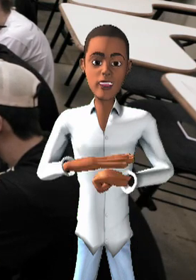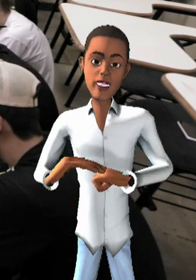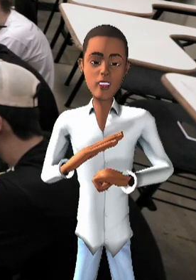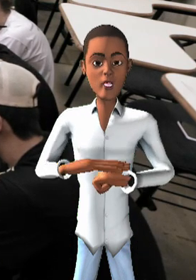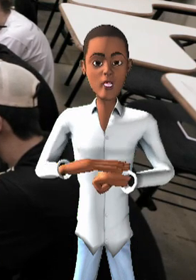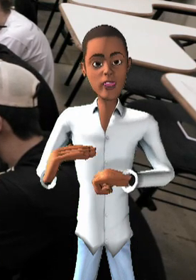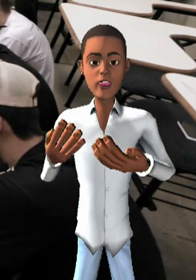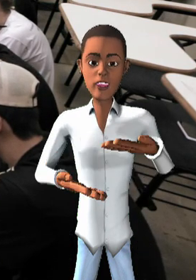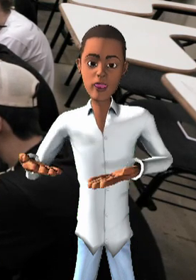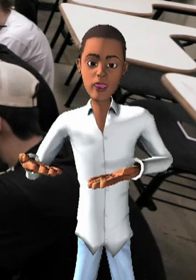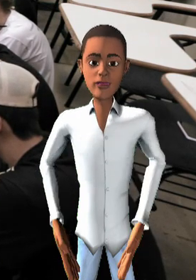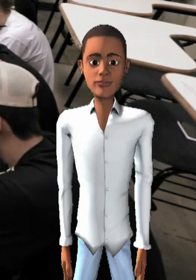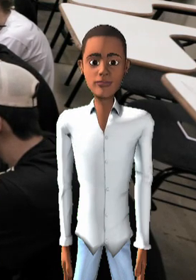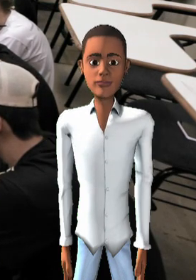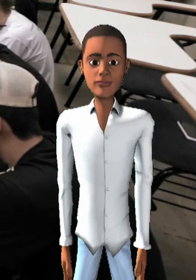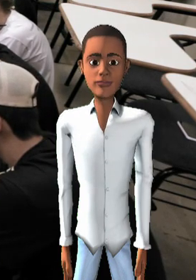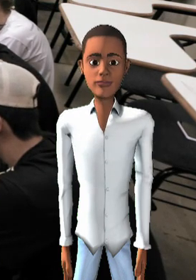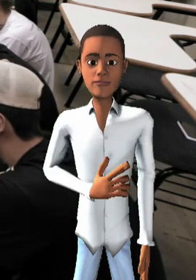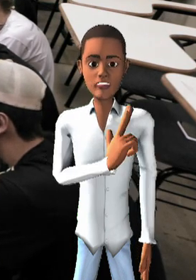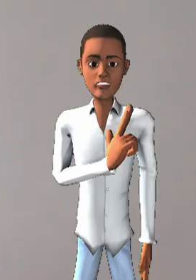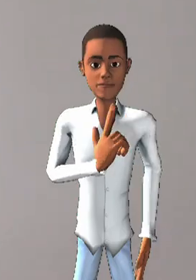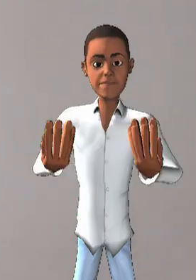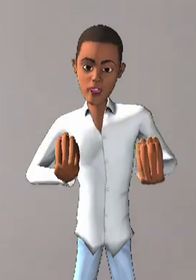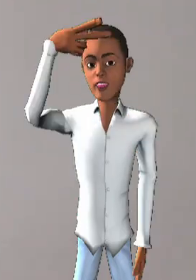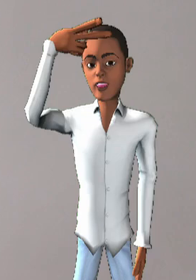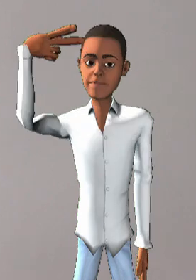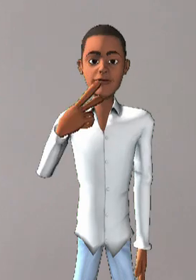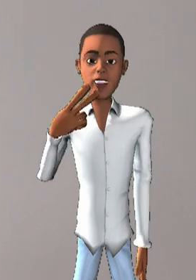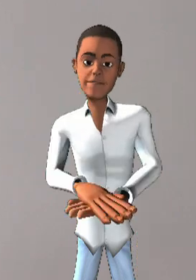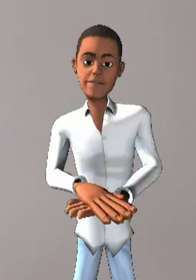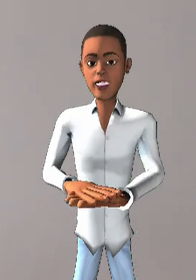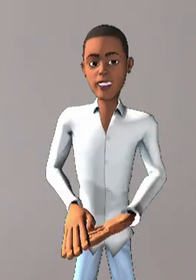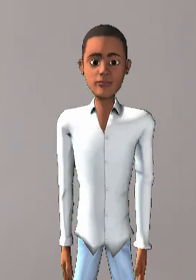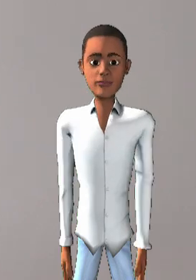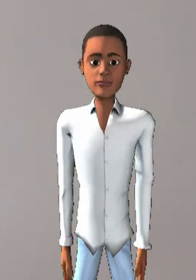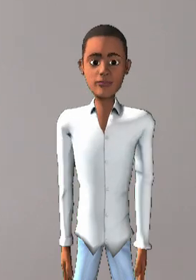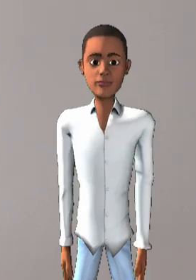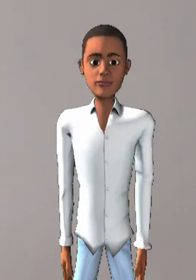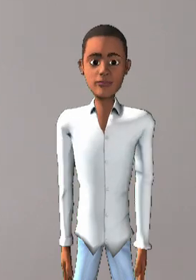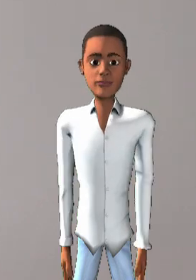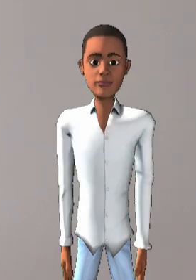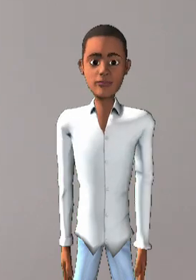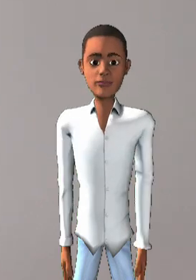dar e receber mais carinho, tem muita gente que diz nada.